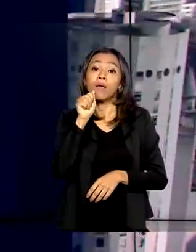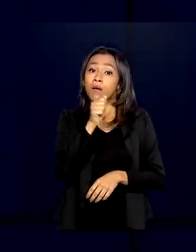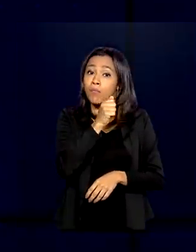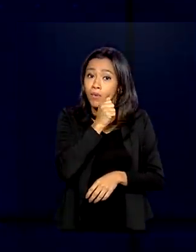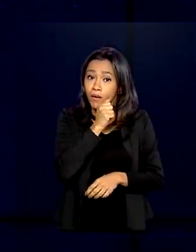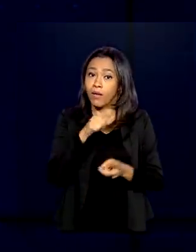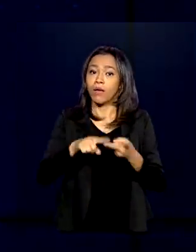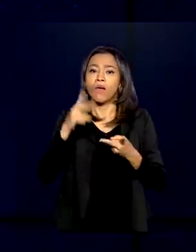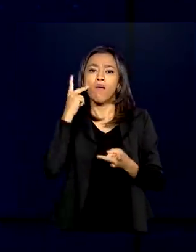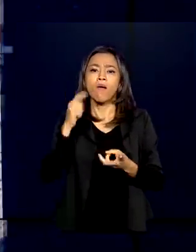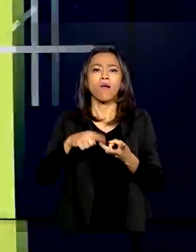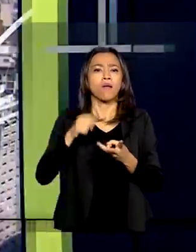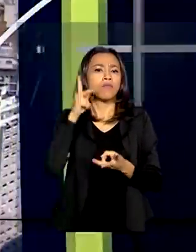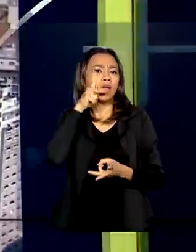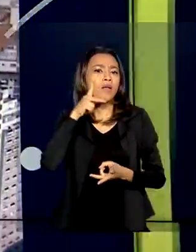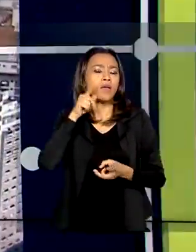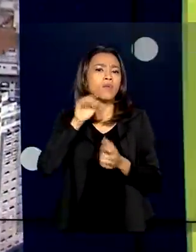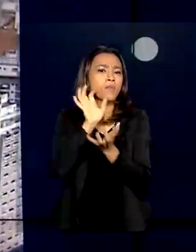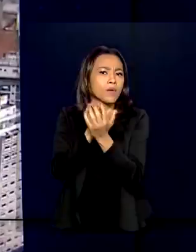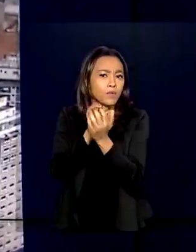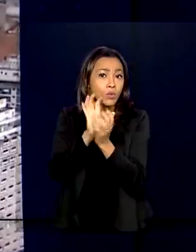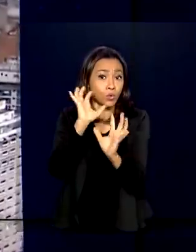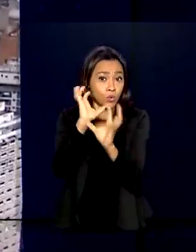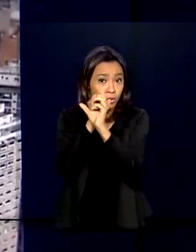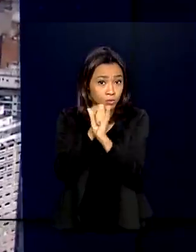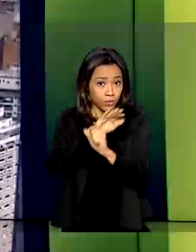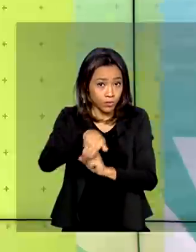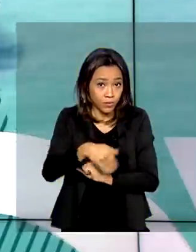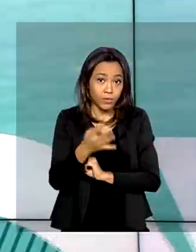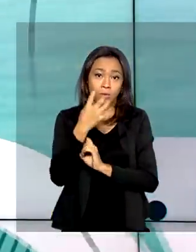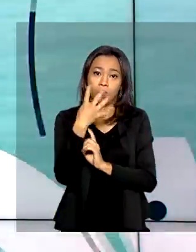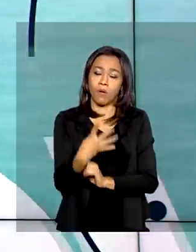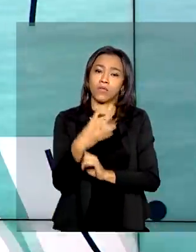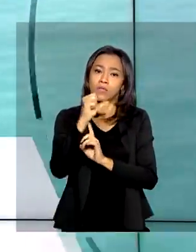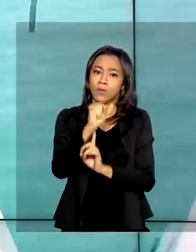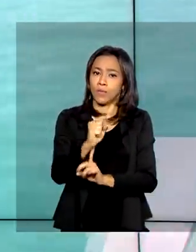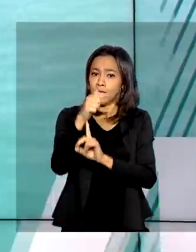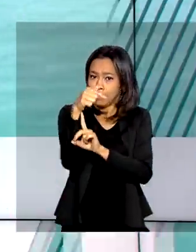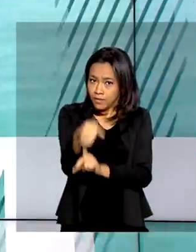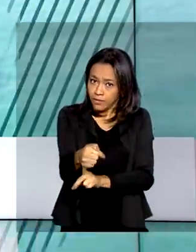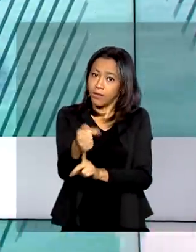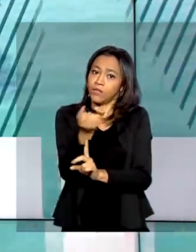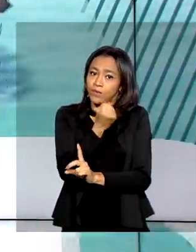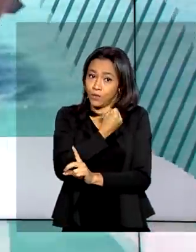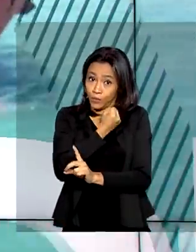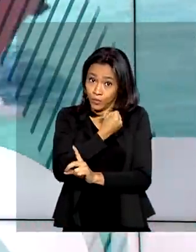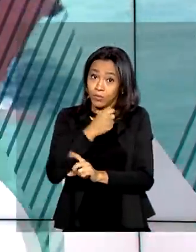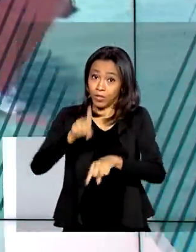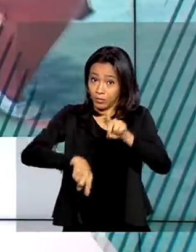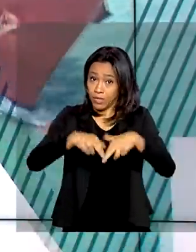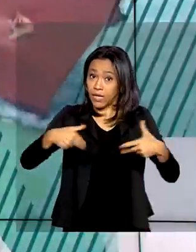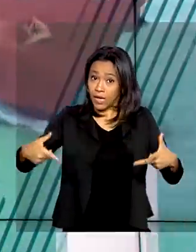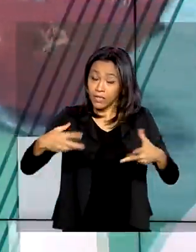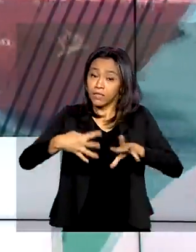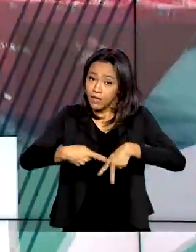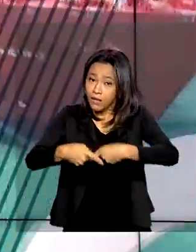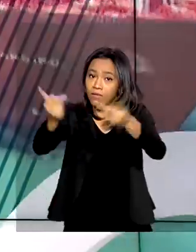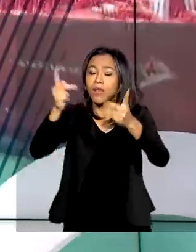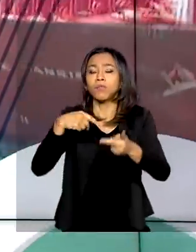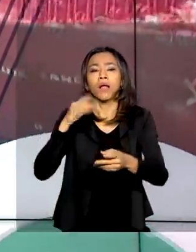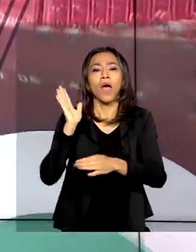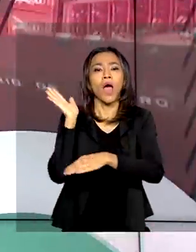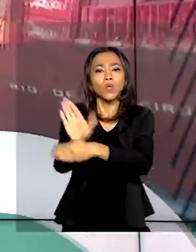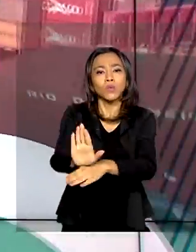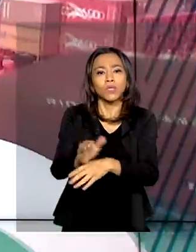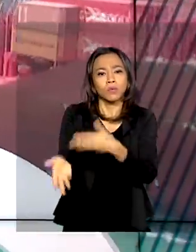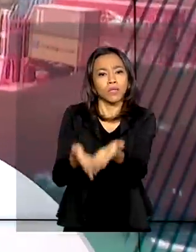paraíba e pernambuco com isso chega a487 o número de equipamentos distribuídos para ajudar no tratamento